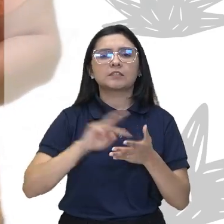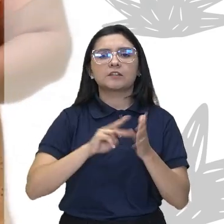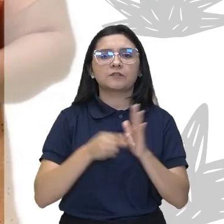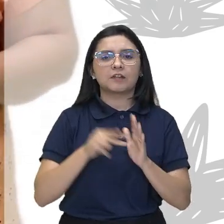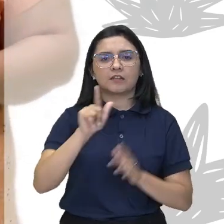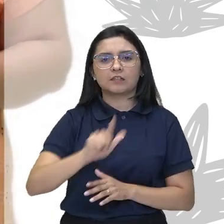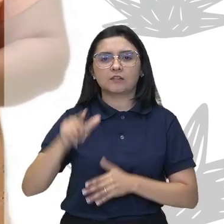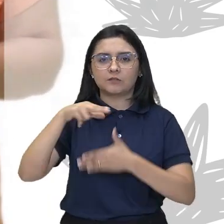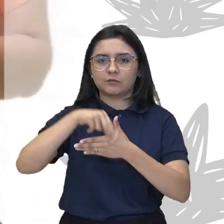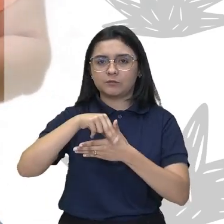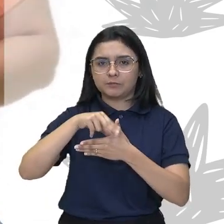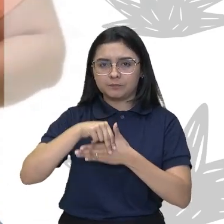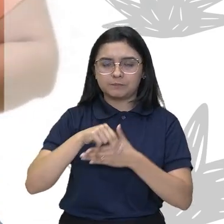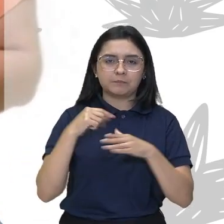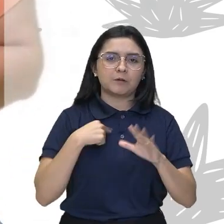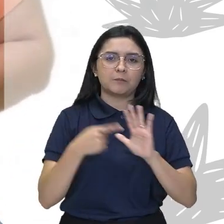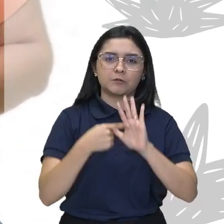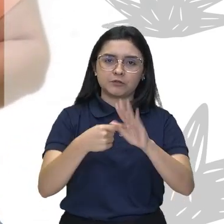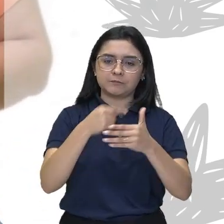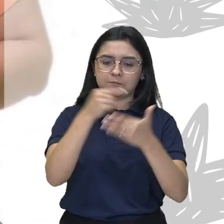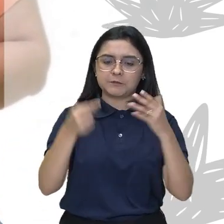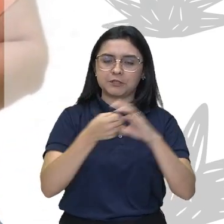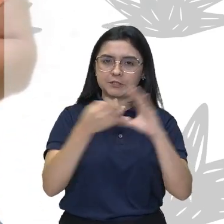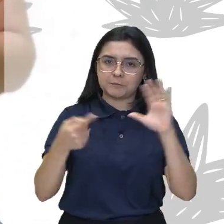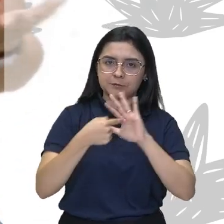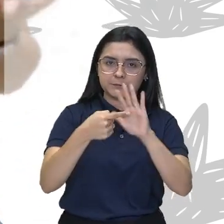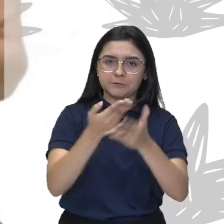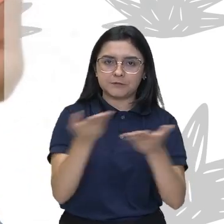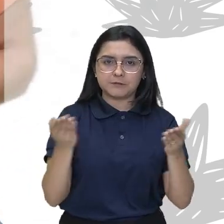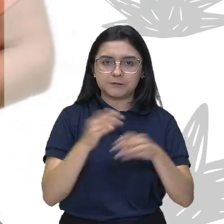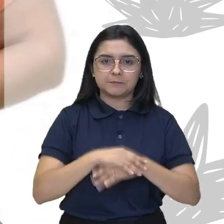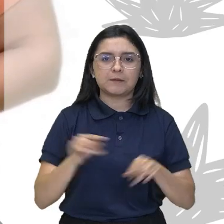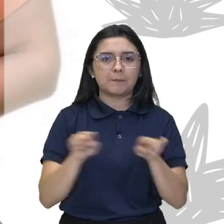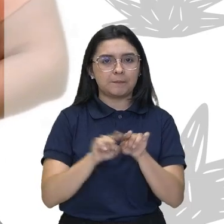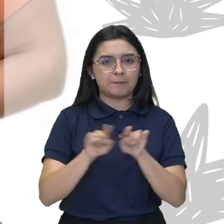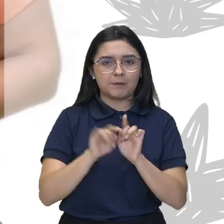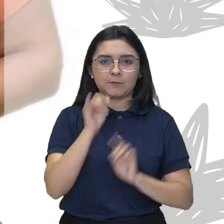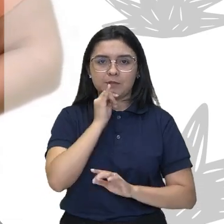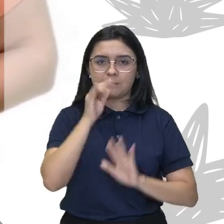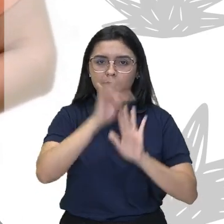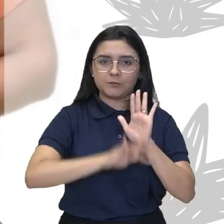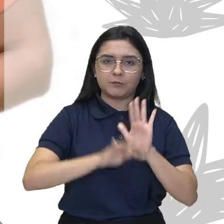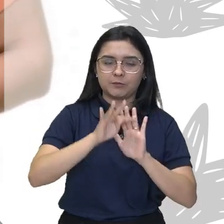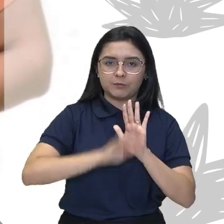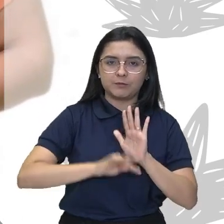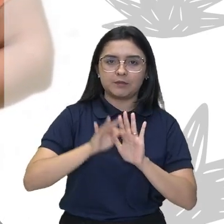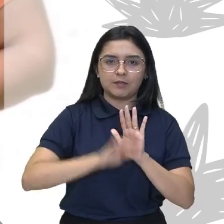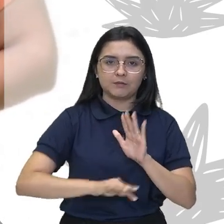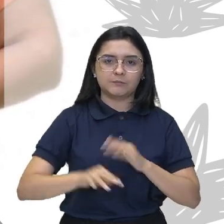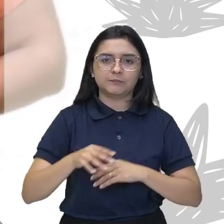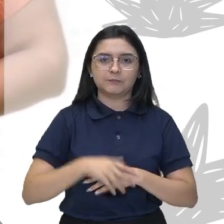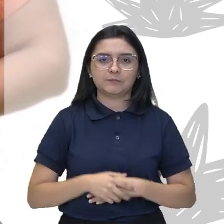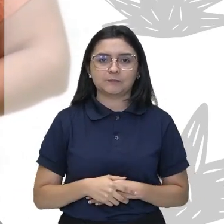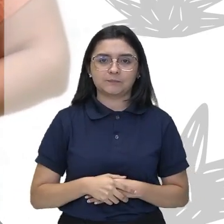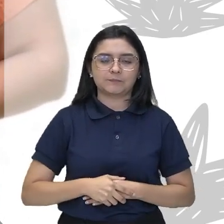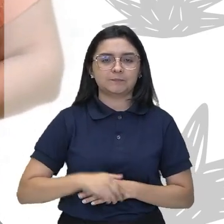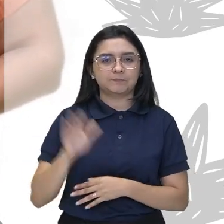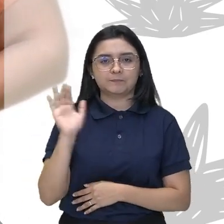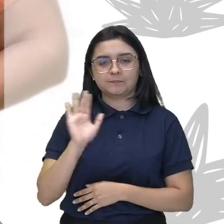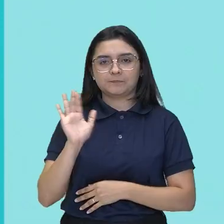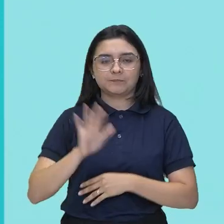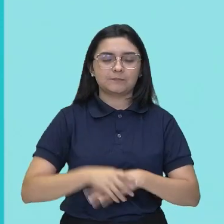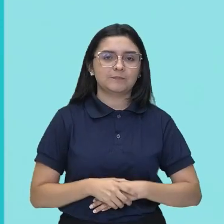cordel através das características que a gente apresentou para vocês e do exemplo do texto do Patativa do Assaré, certo? Até a